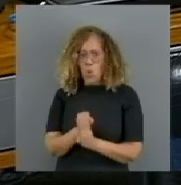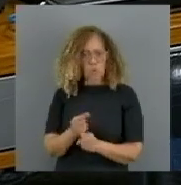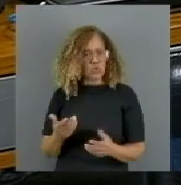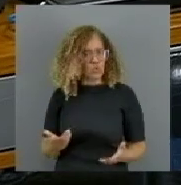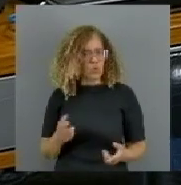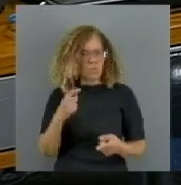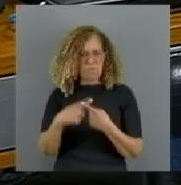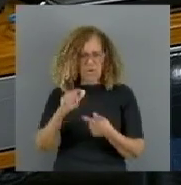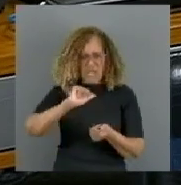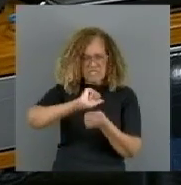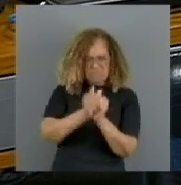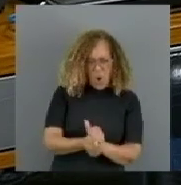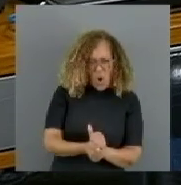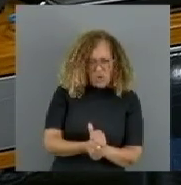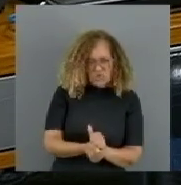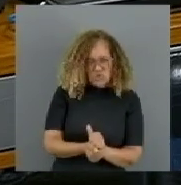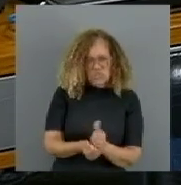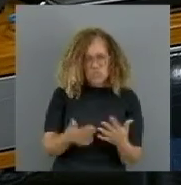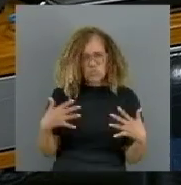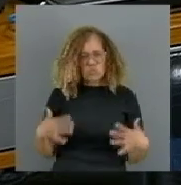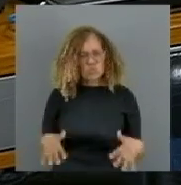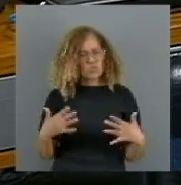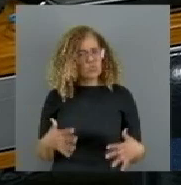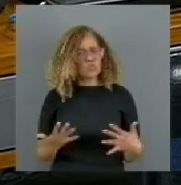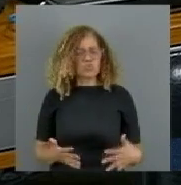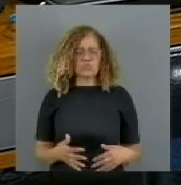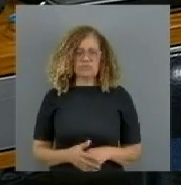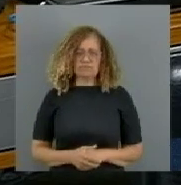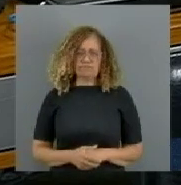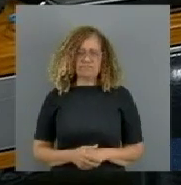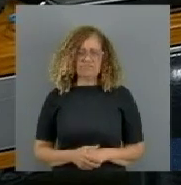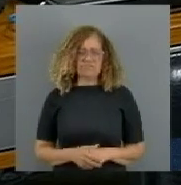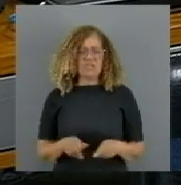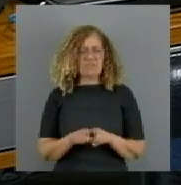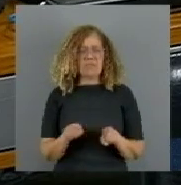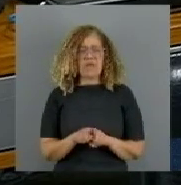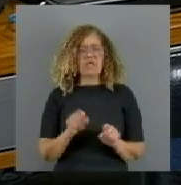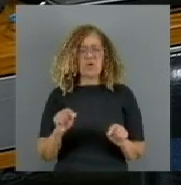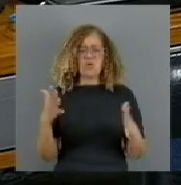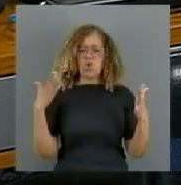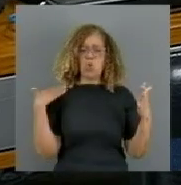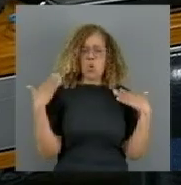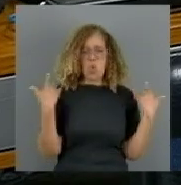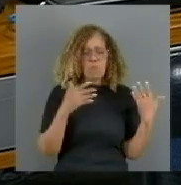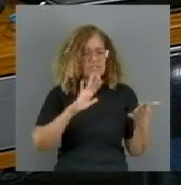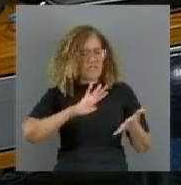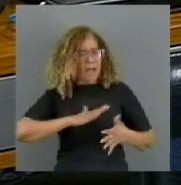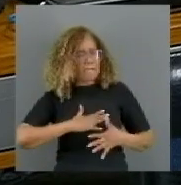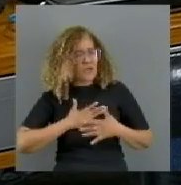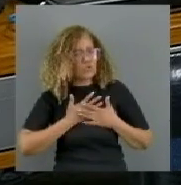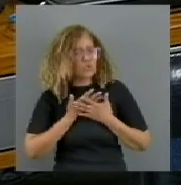esporte é o âmago. O esporte e o clube que você é apaixonado, você vai diretamente